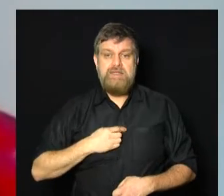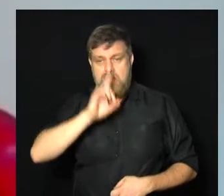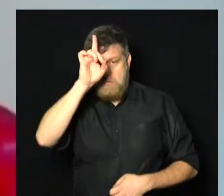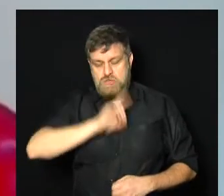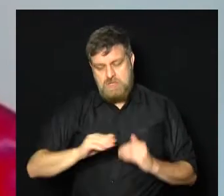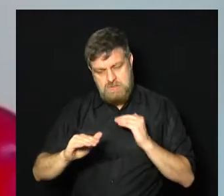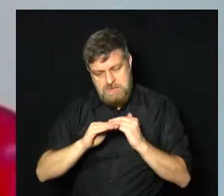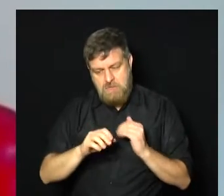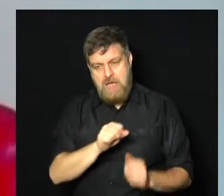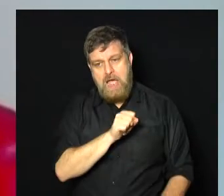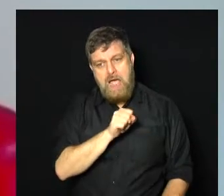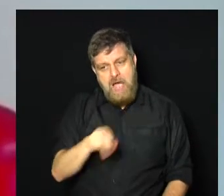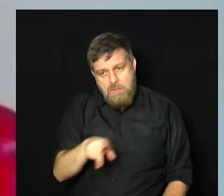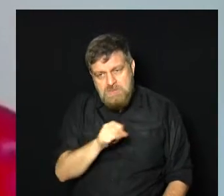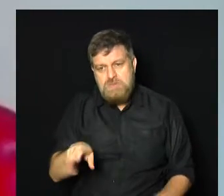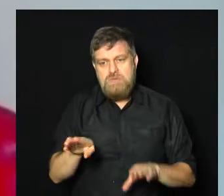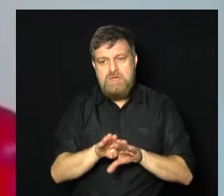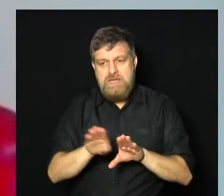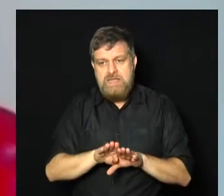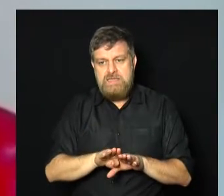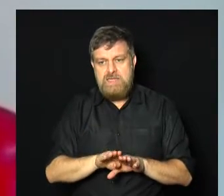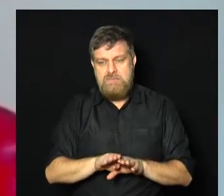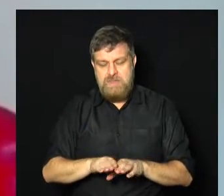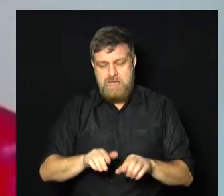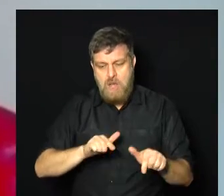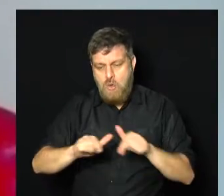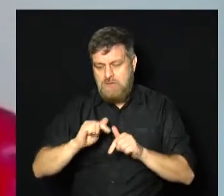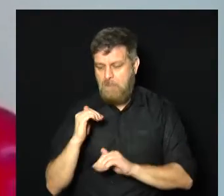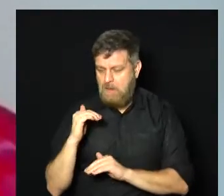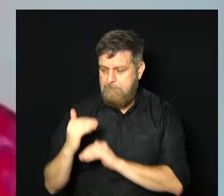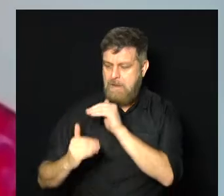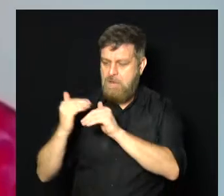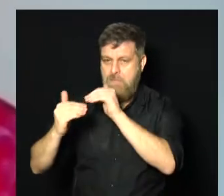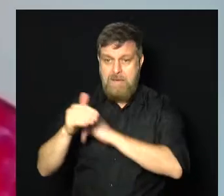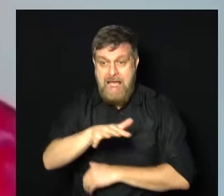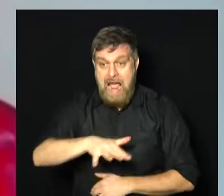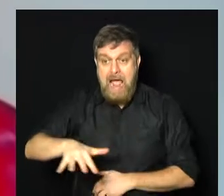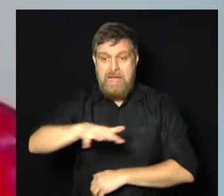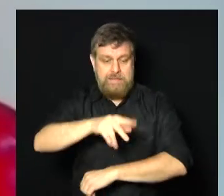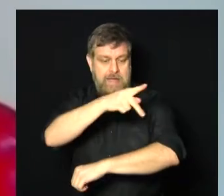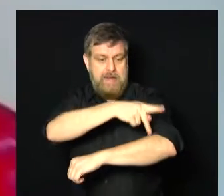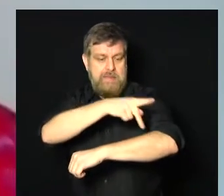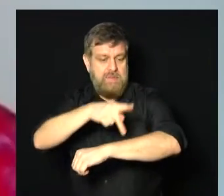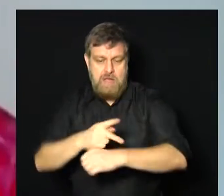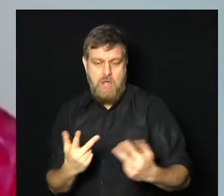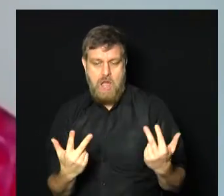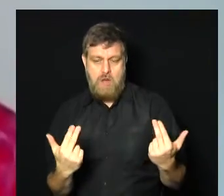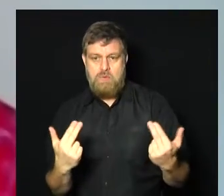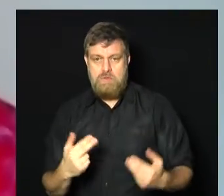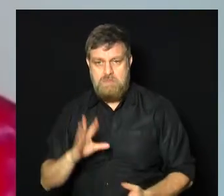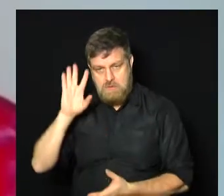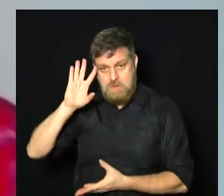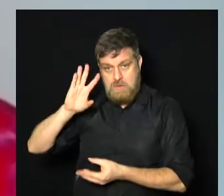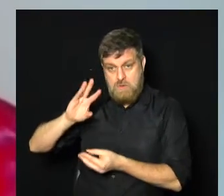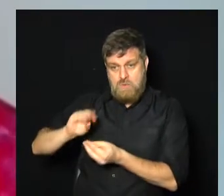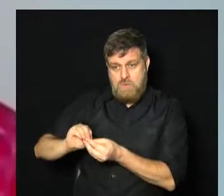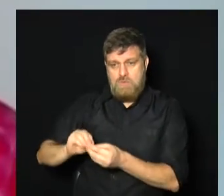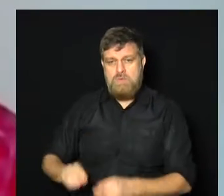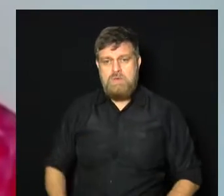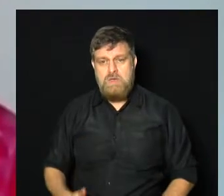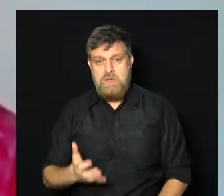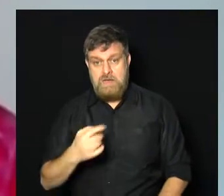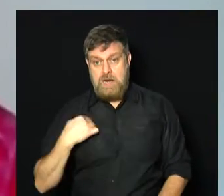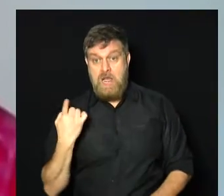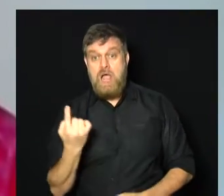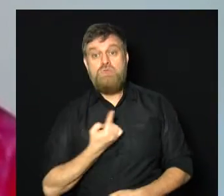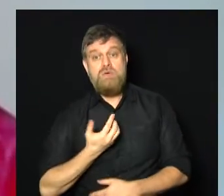aposentadoria e à progressão de carreira do magistério. E aí, para encerrar, dizer que nós